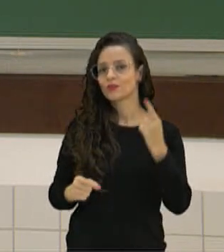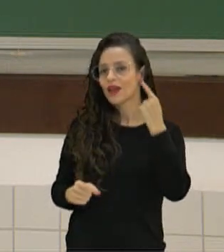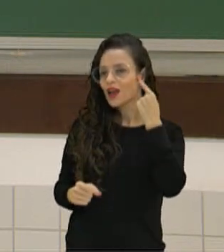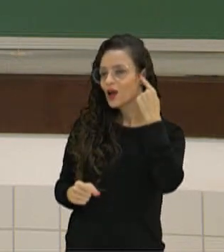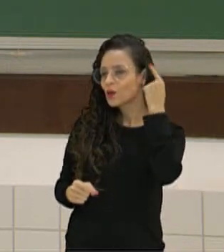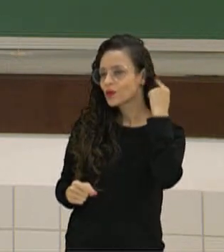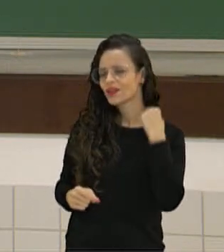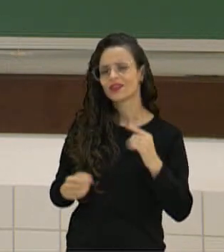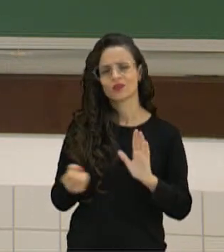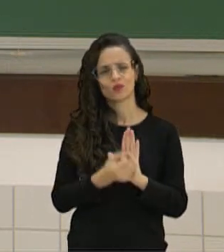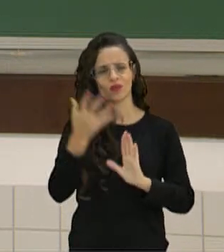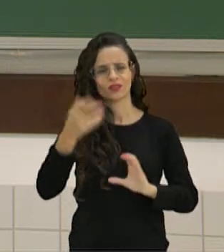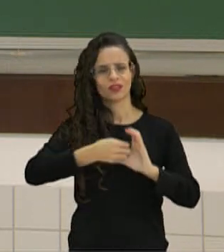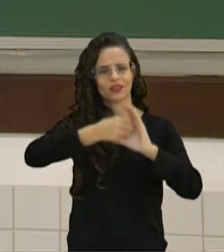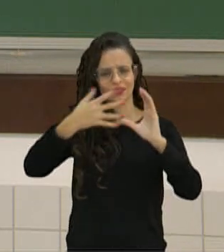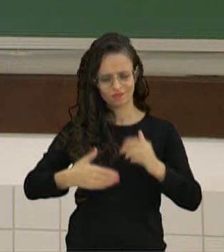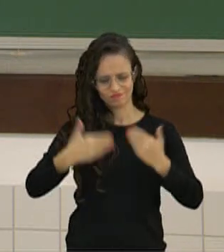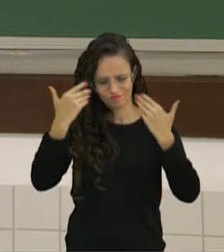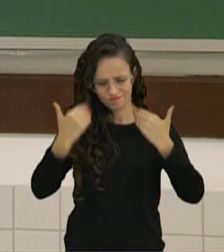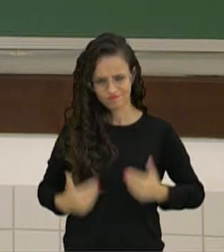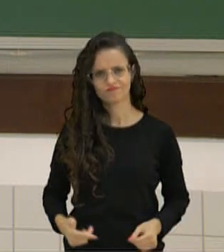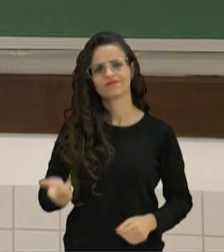mas imagine quantas características nós temos.